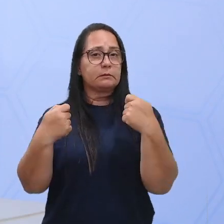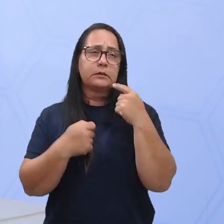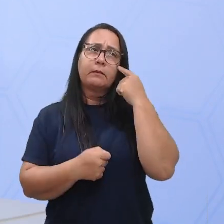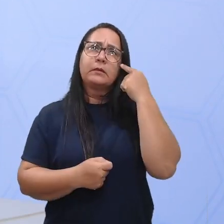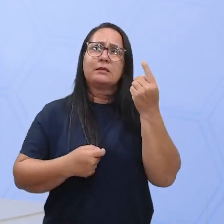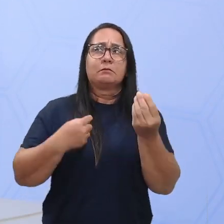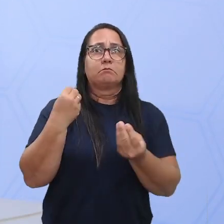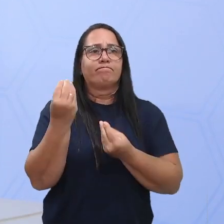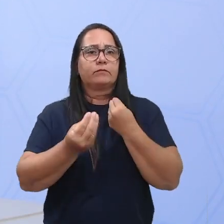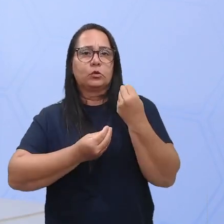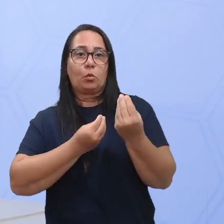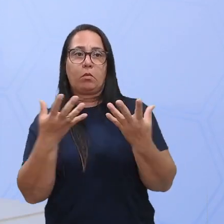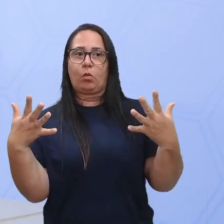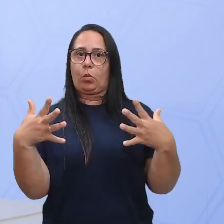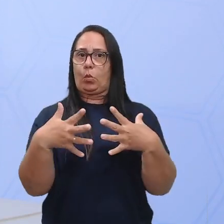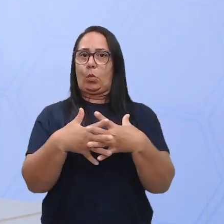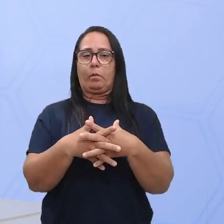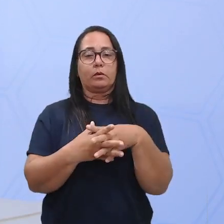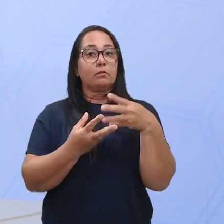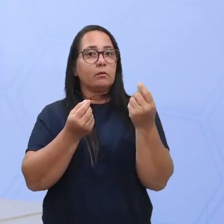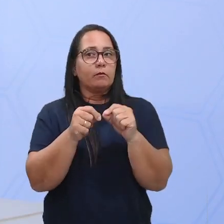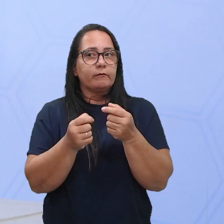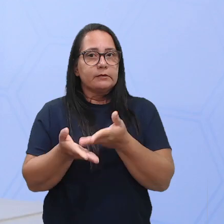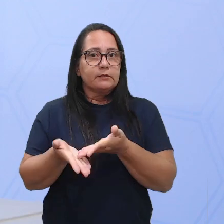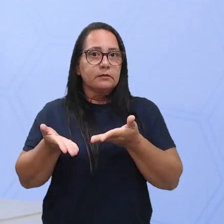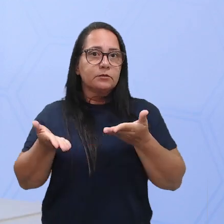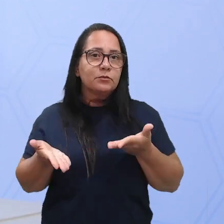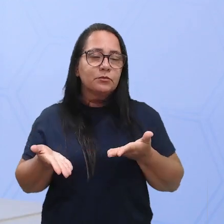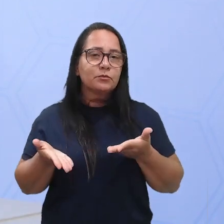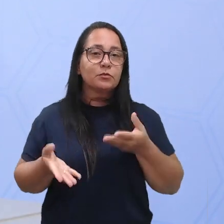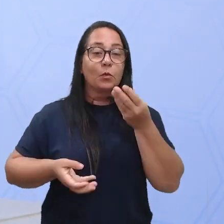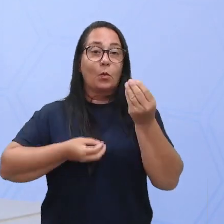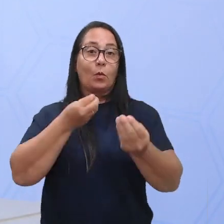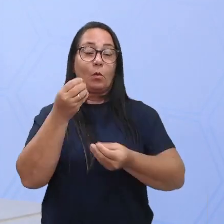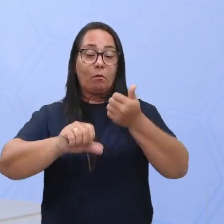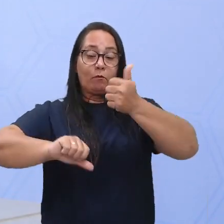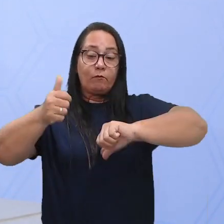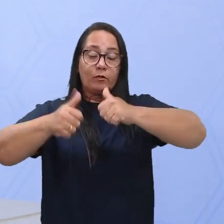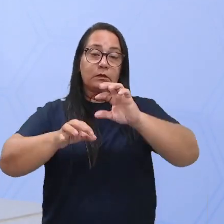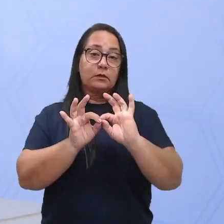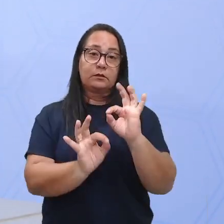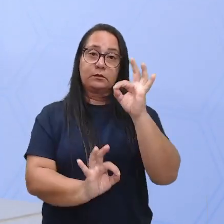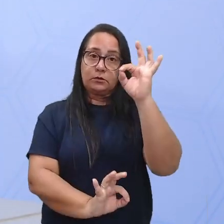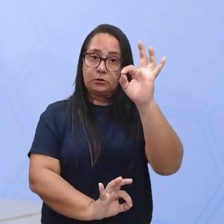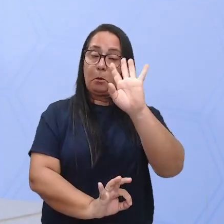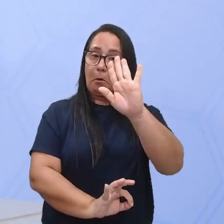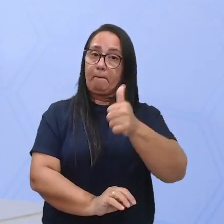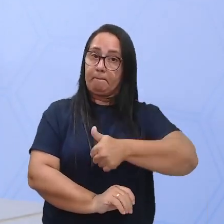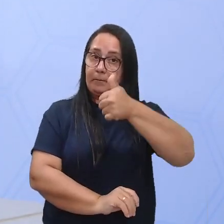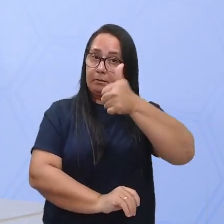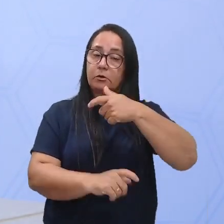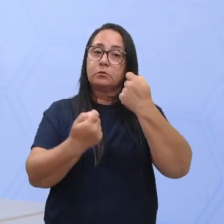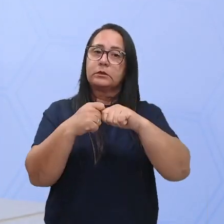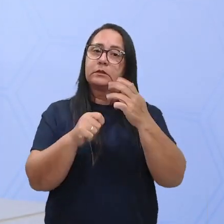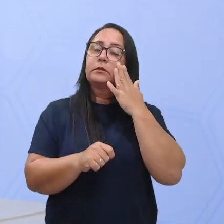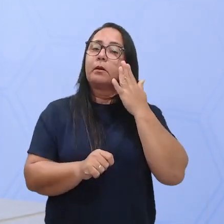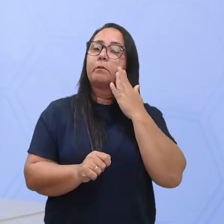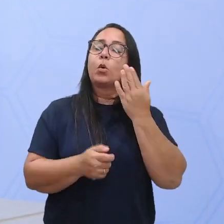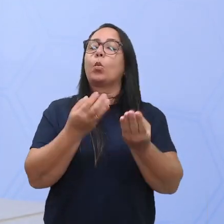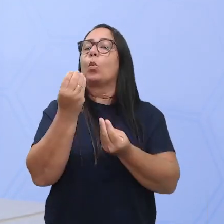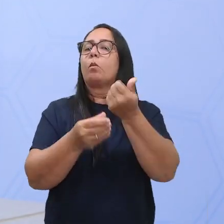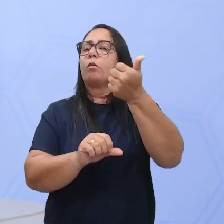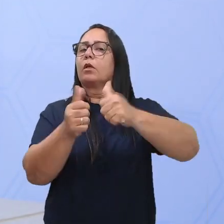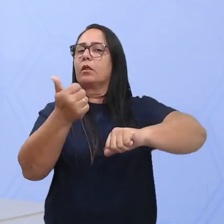eita, professora, agora complicou, como é que eu vou fazer isso? Como é que eu vou fazer a análise desse discurso? Primeiro, você tem que definir como você quer